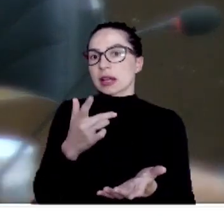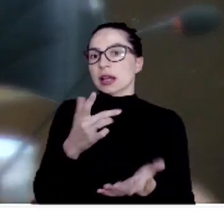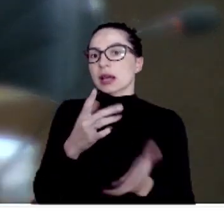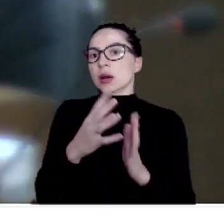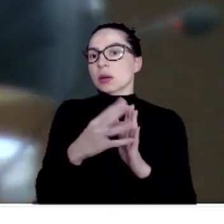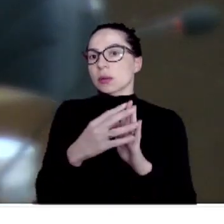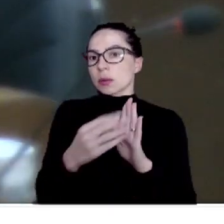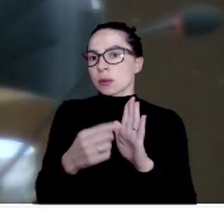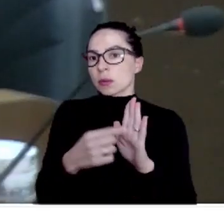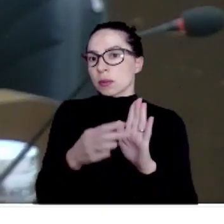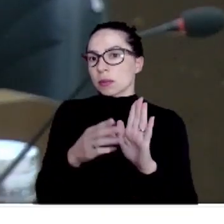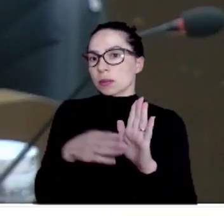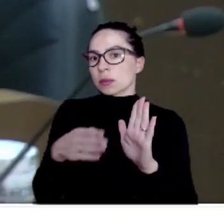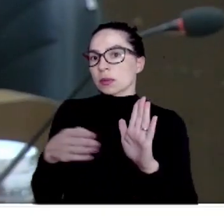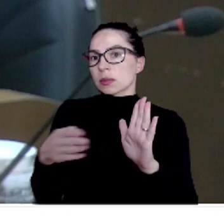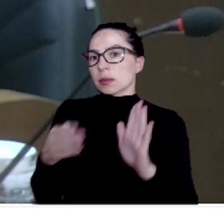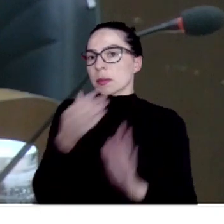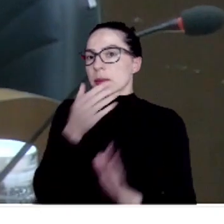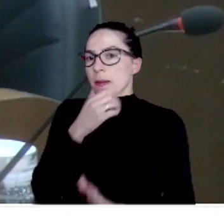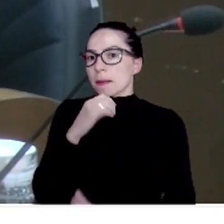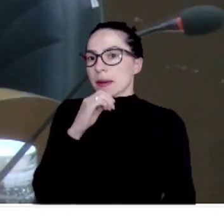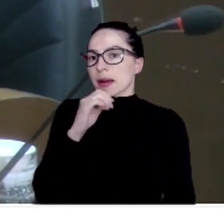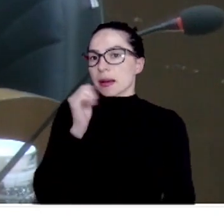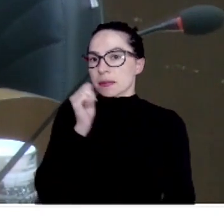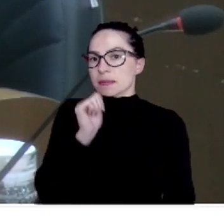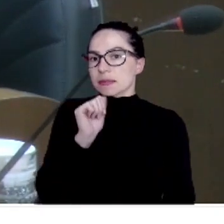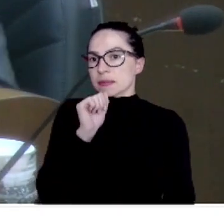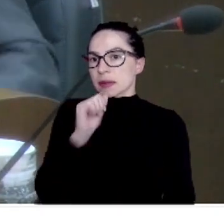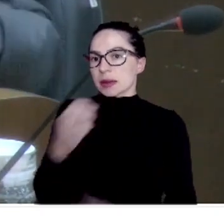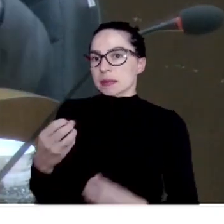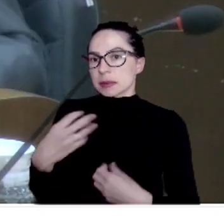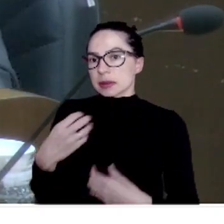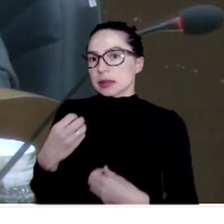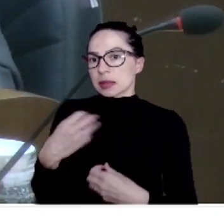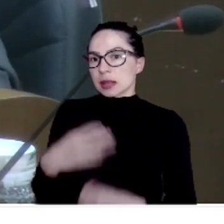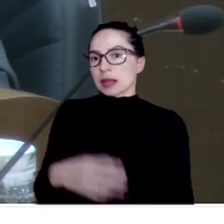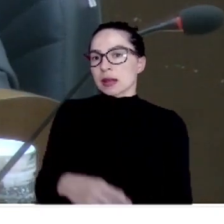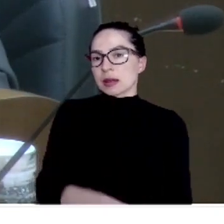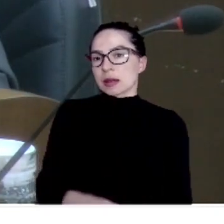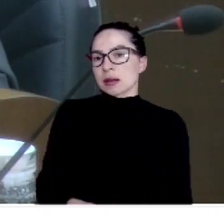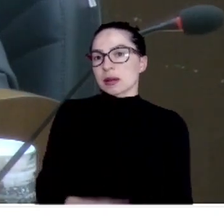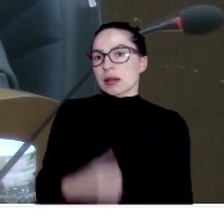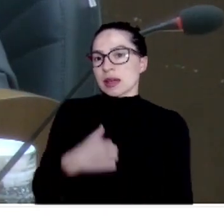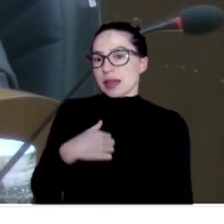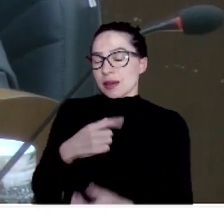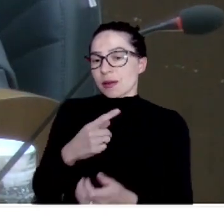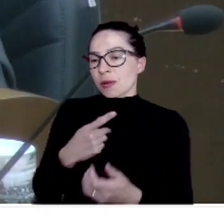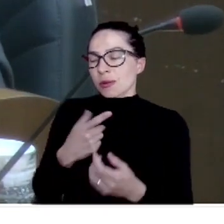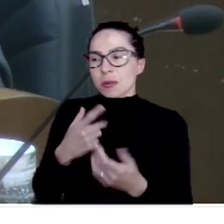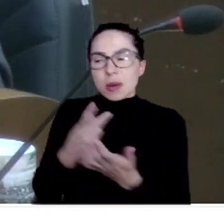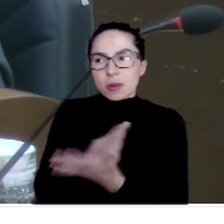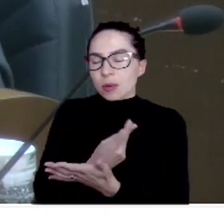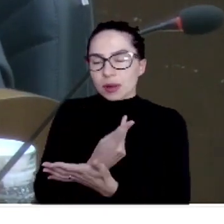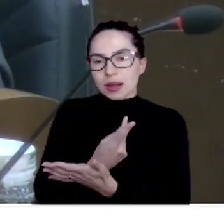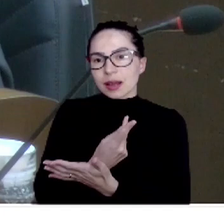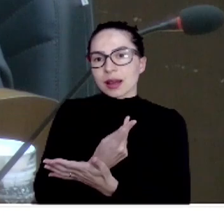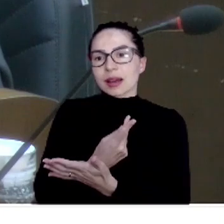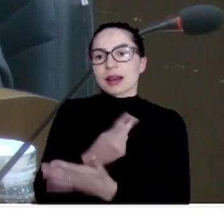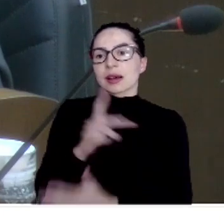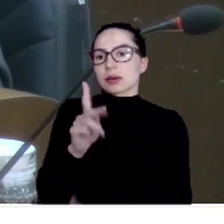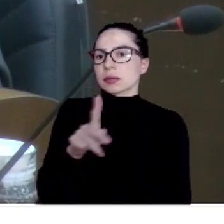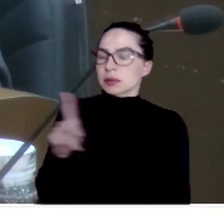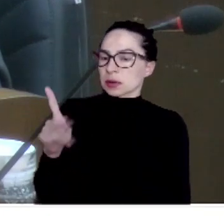que meu pai e minha mãe me ensinaram, quando eu fazia arte, o professor me